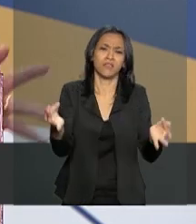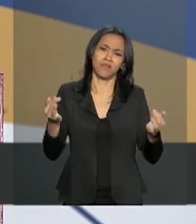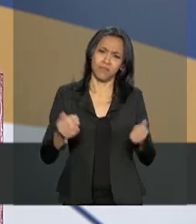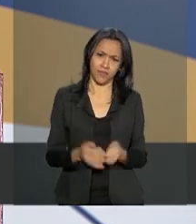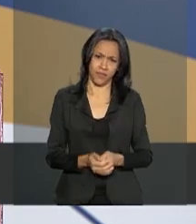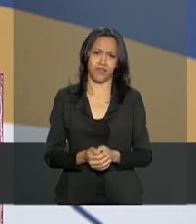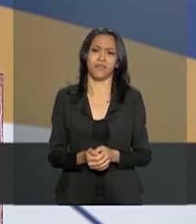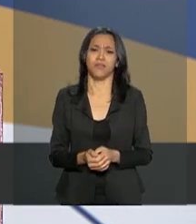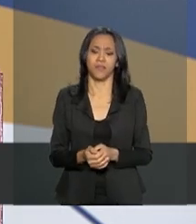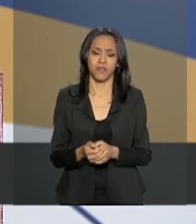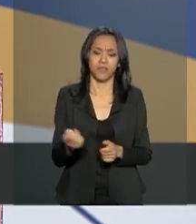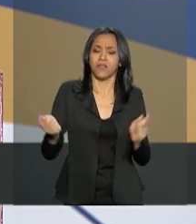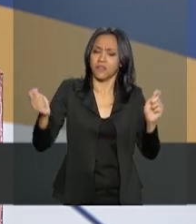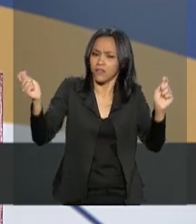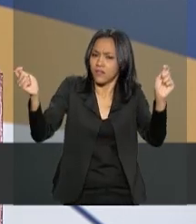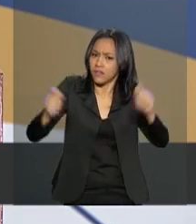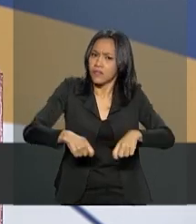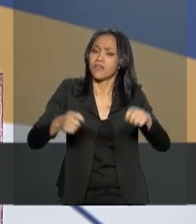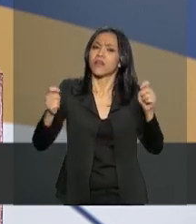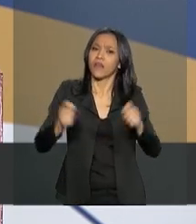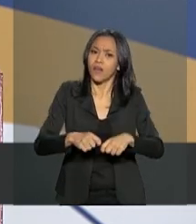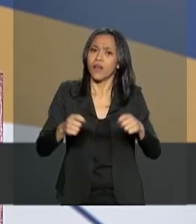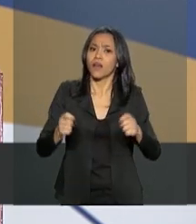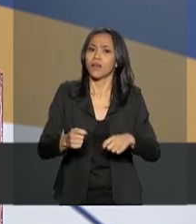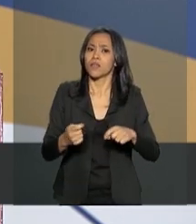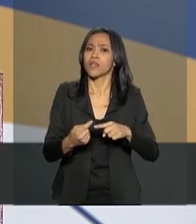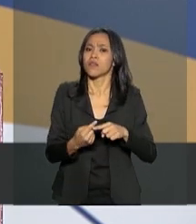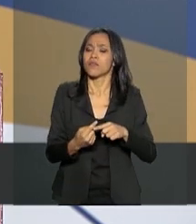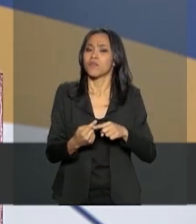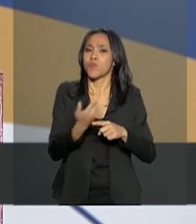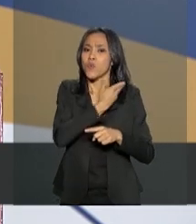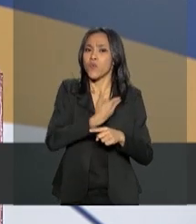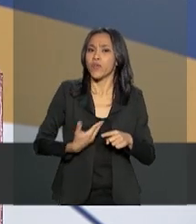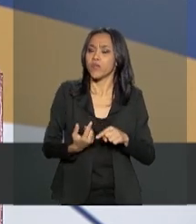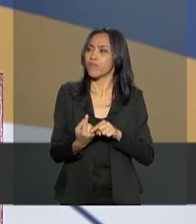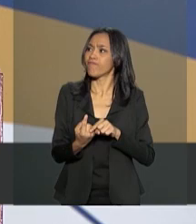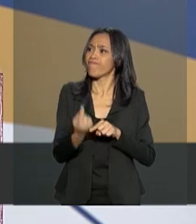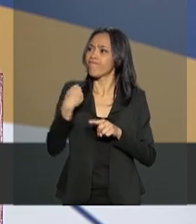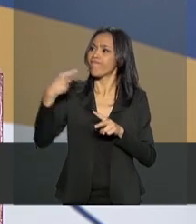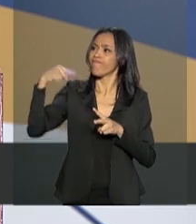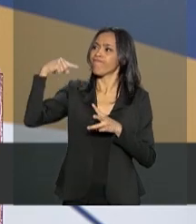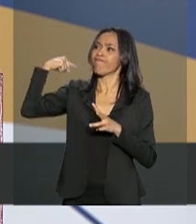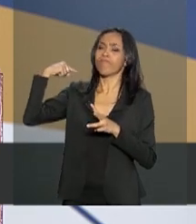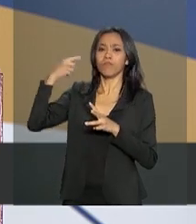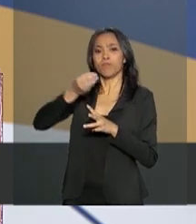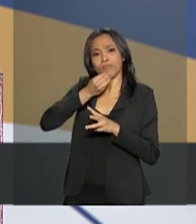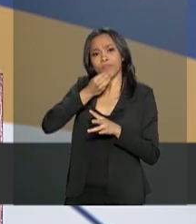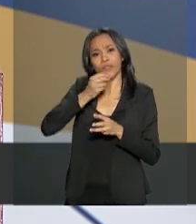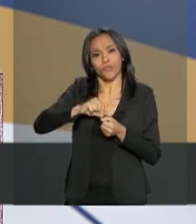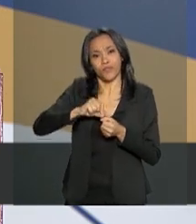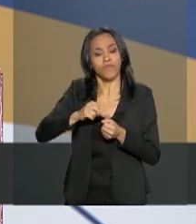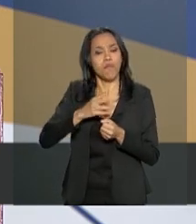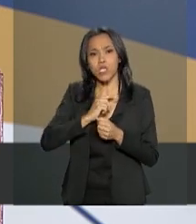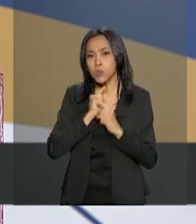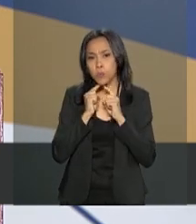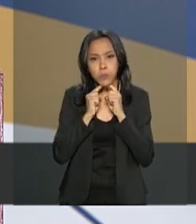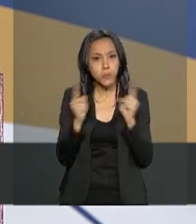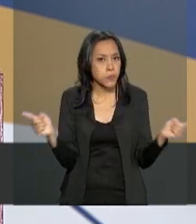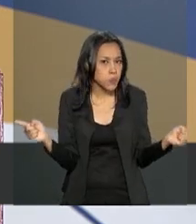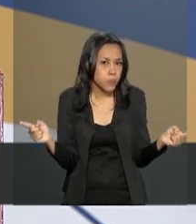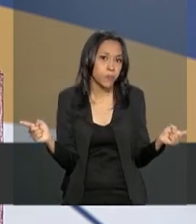apuráveis verificáveis em governos anteriores mas não não foram e